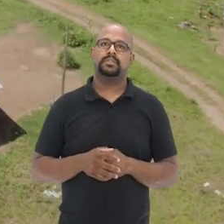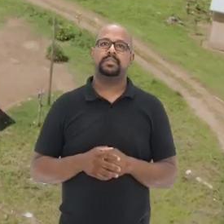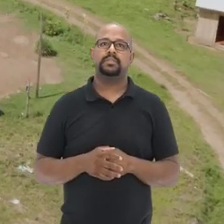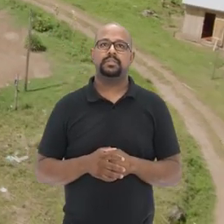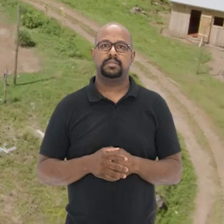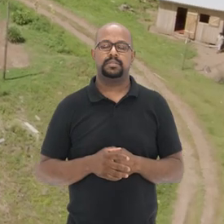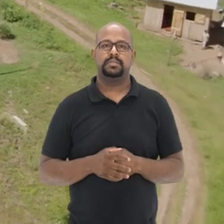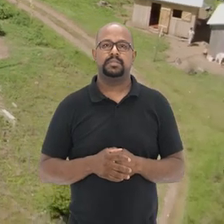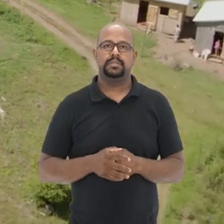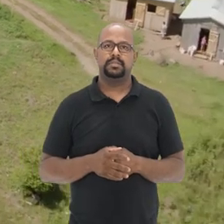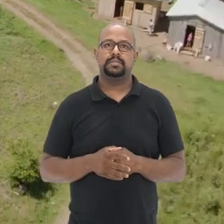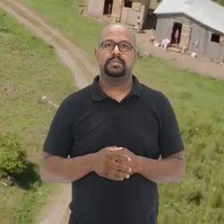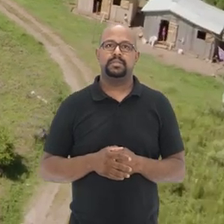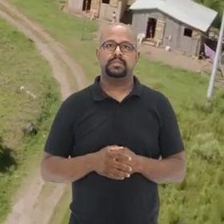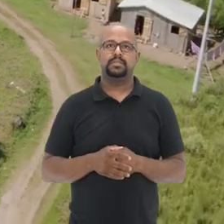Em mãe,